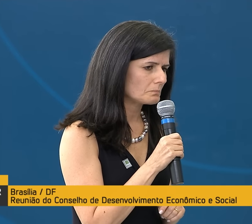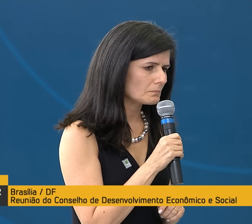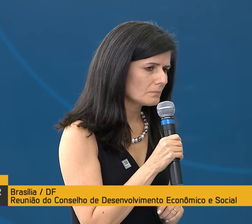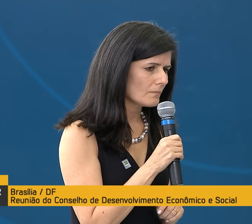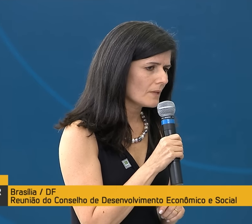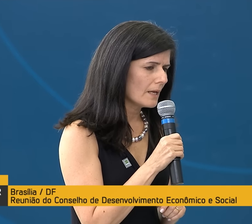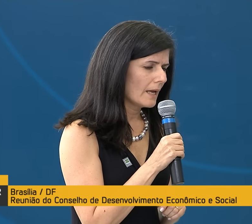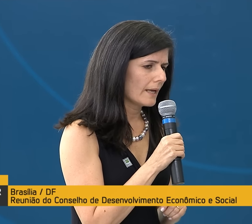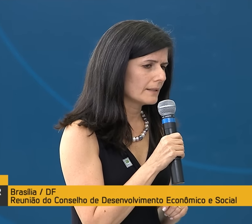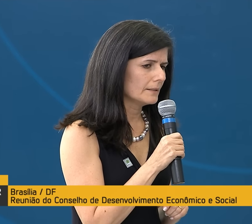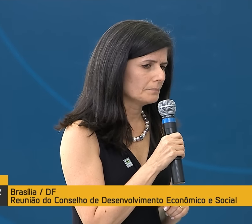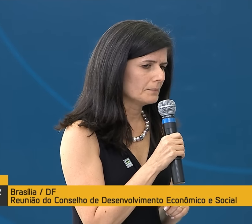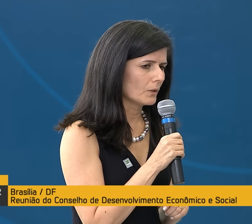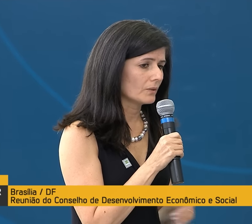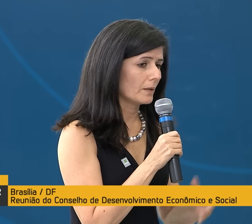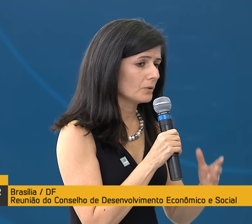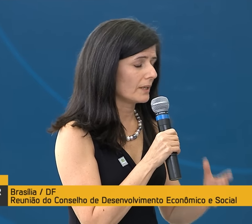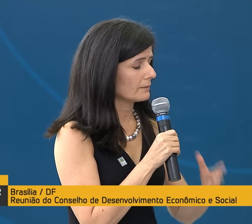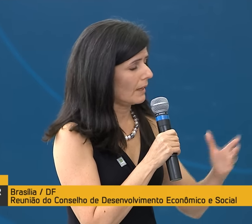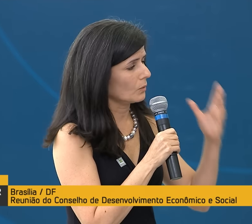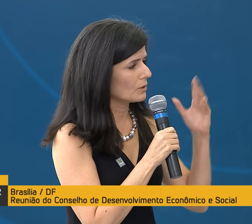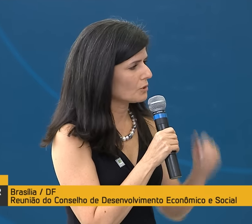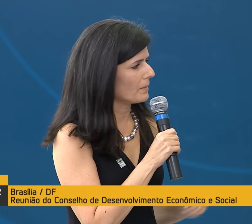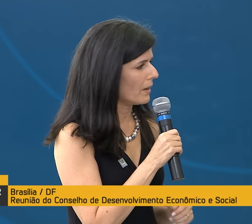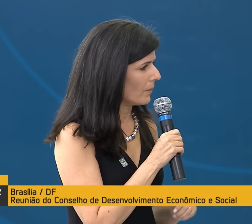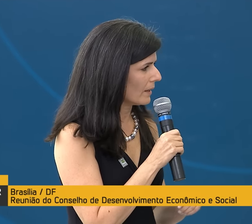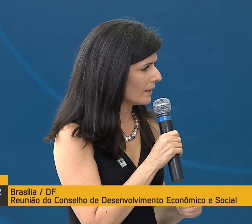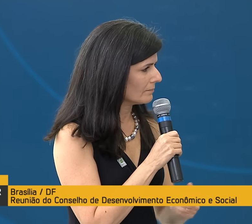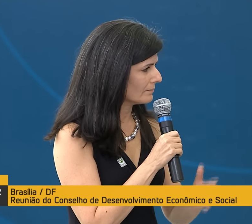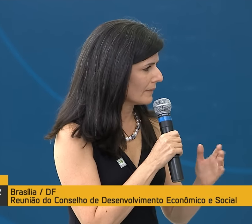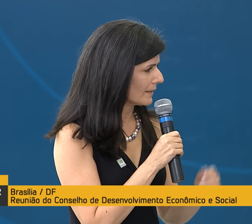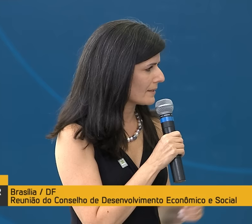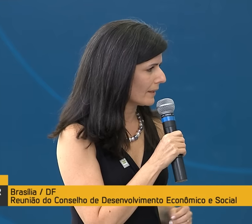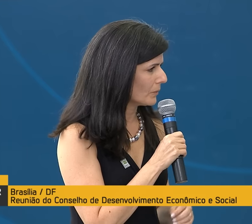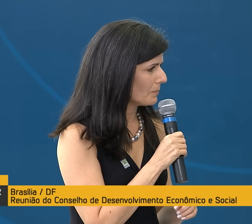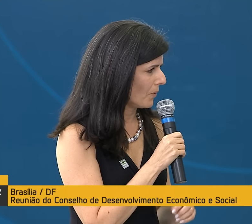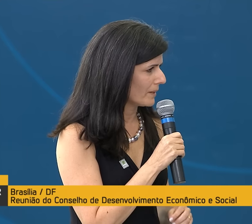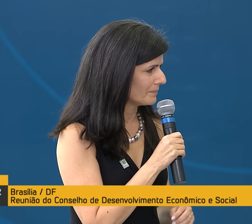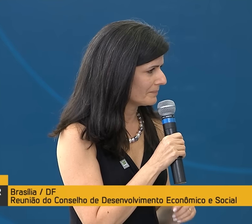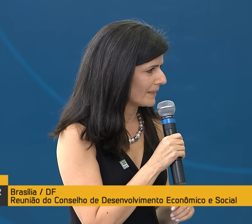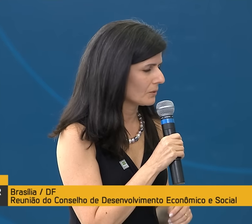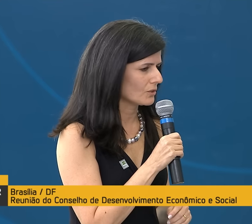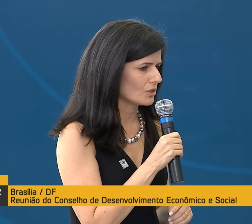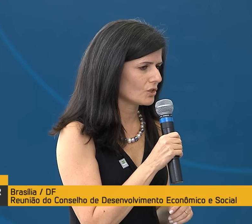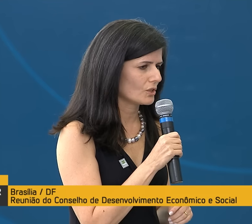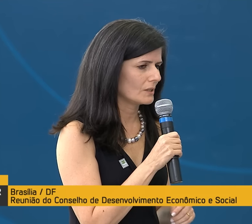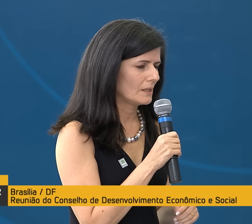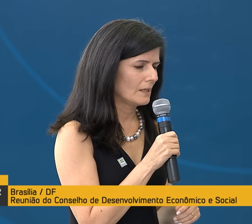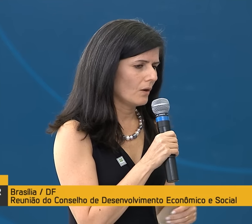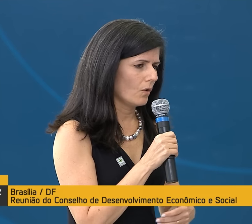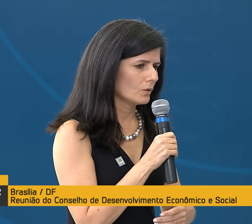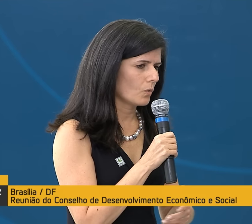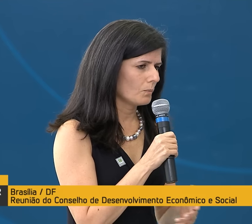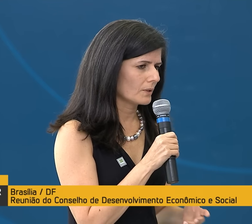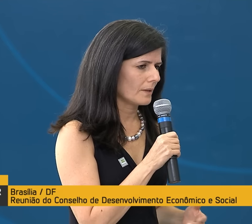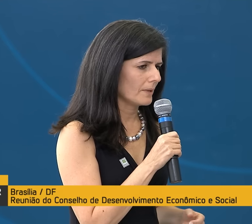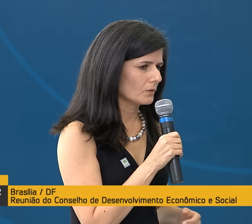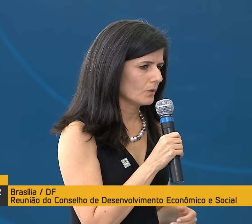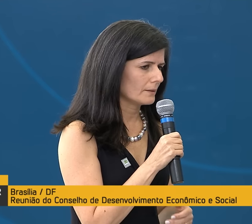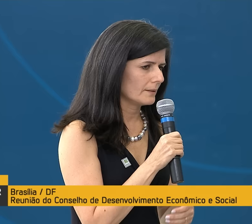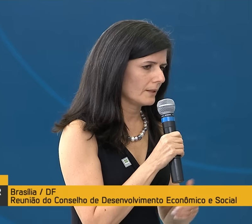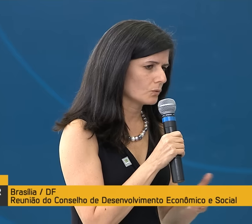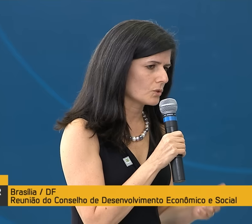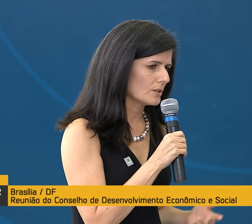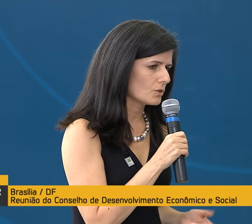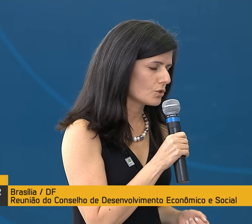colocação é que eu temo que a lua de mel ela está indo embora. Né? Quando a gente olha o